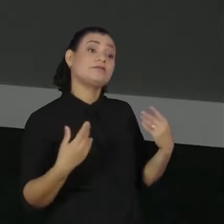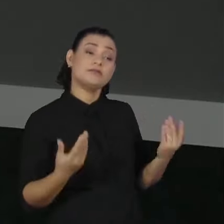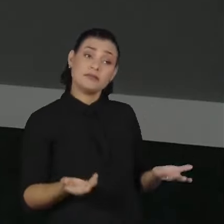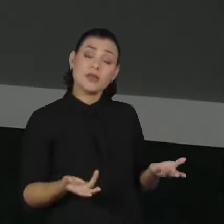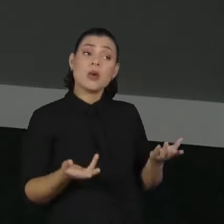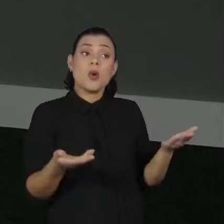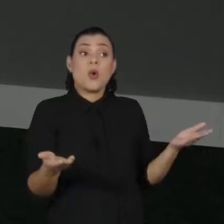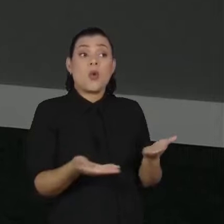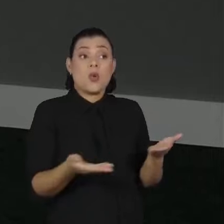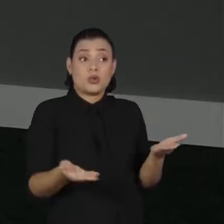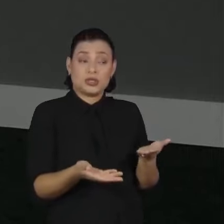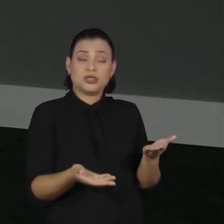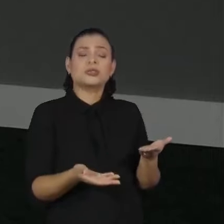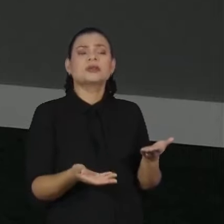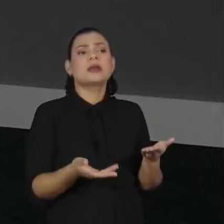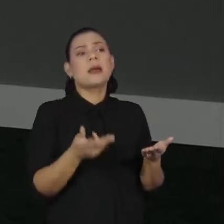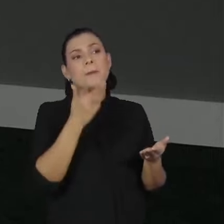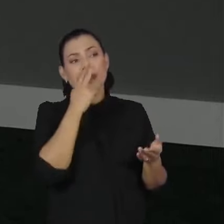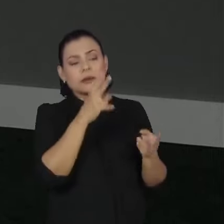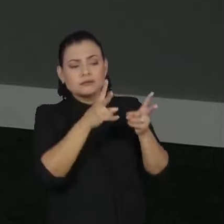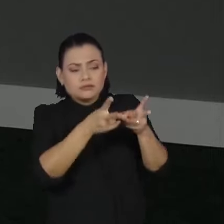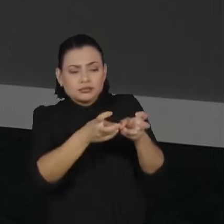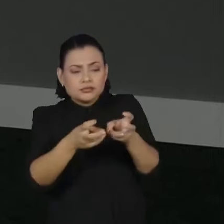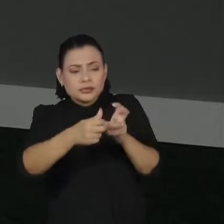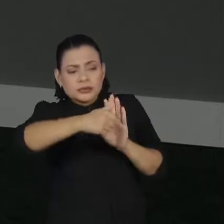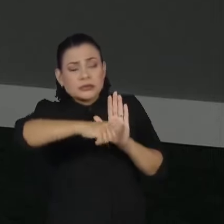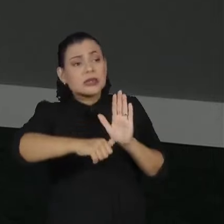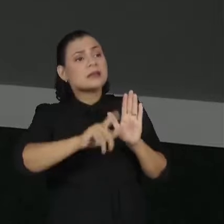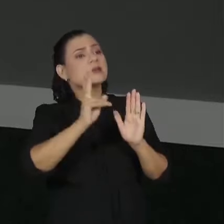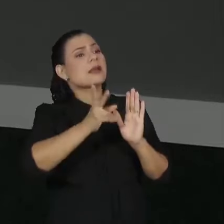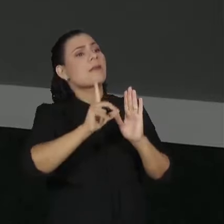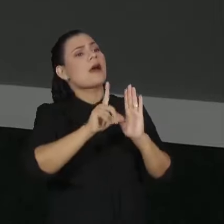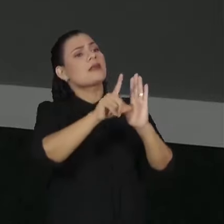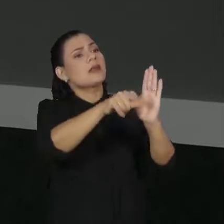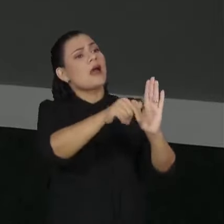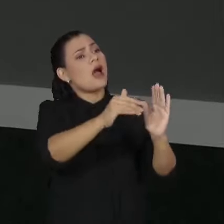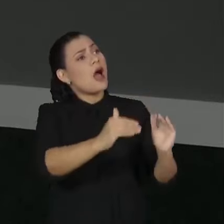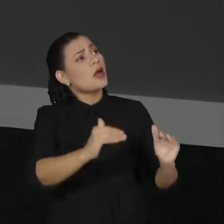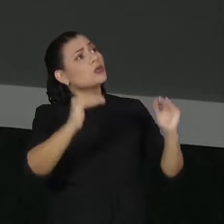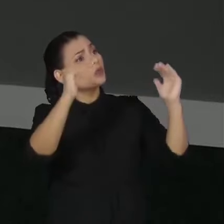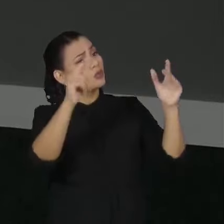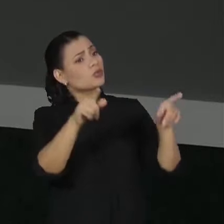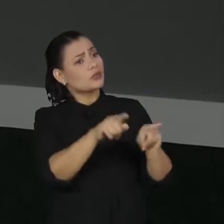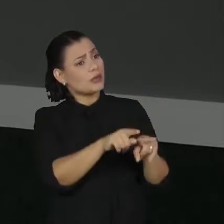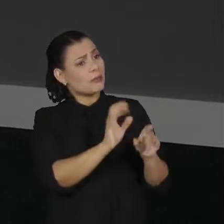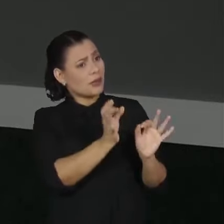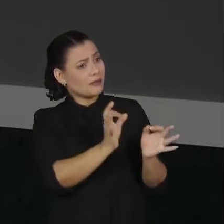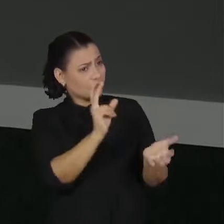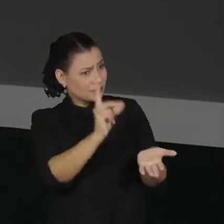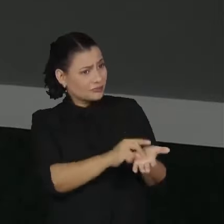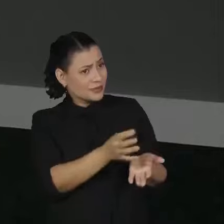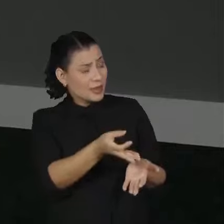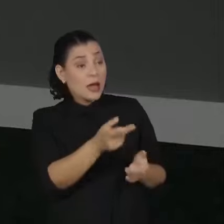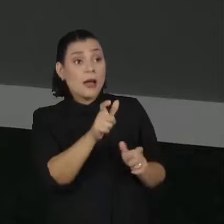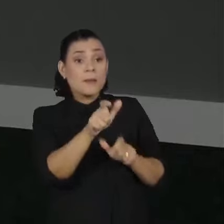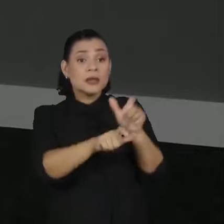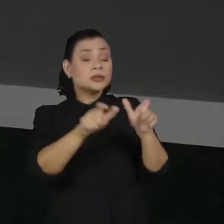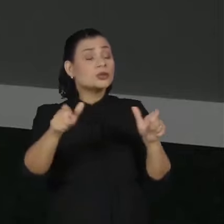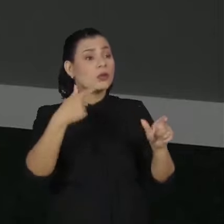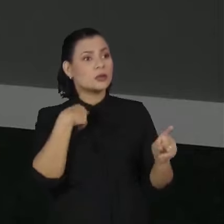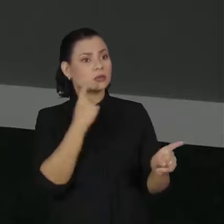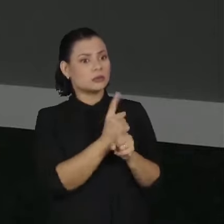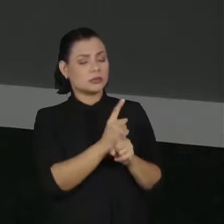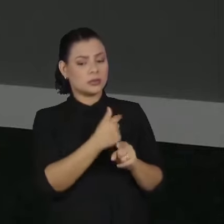não hoje em dia, esse diagnóstico mais tardio, até na fase adulta. Não, muitas pessoas sendo